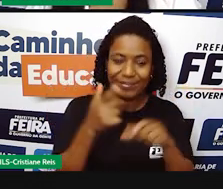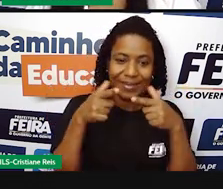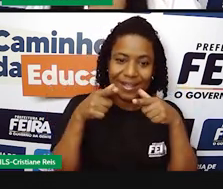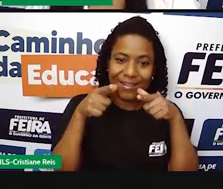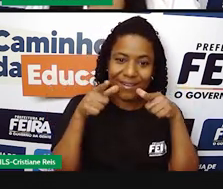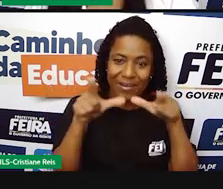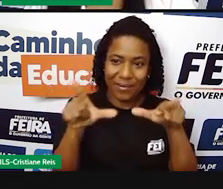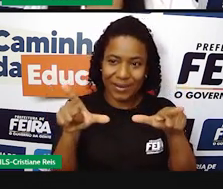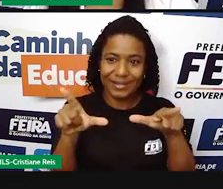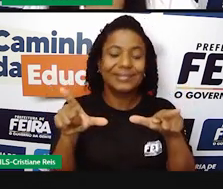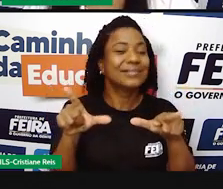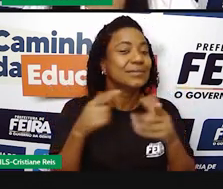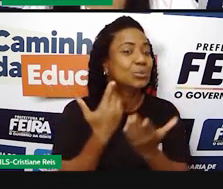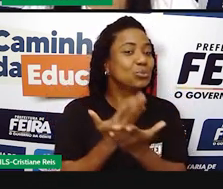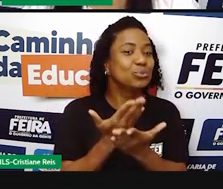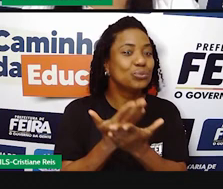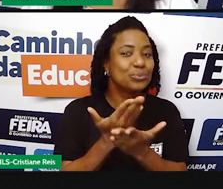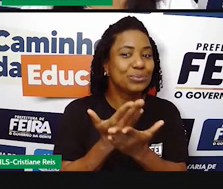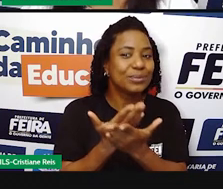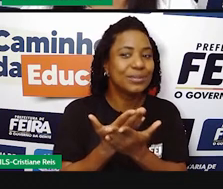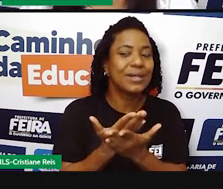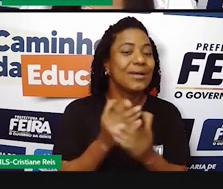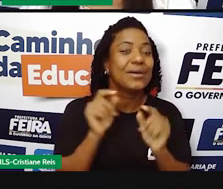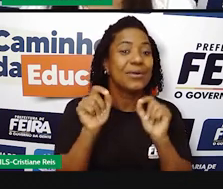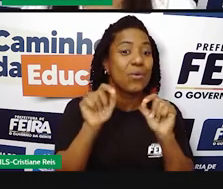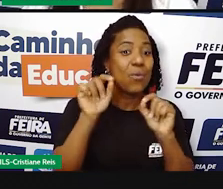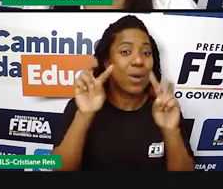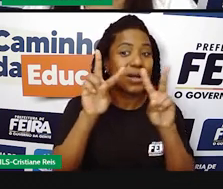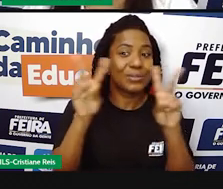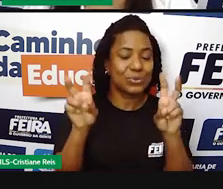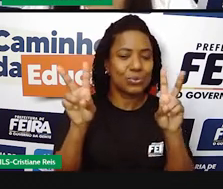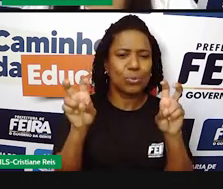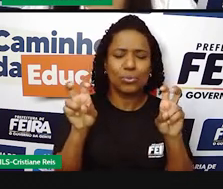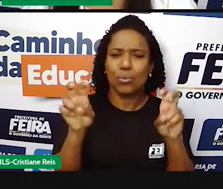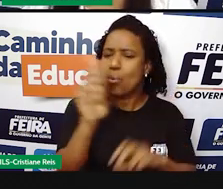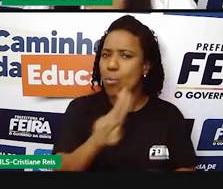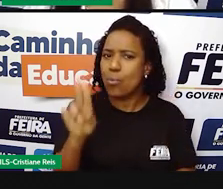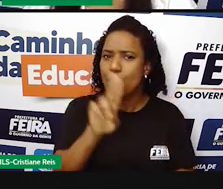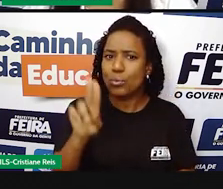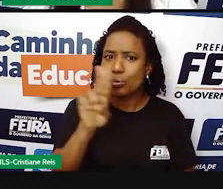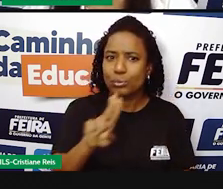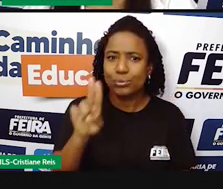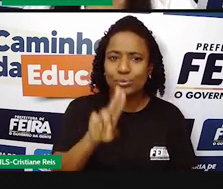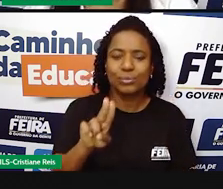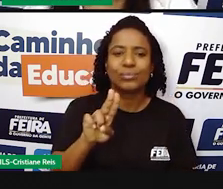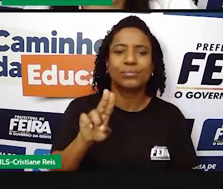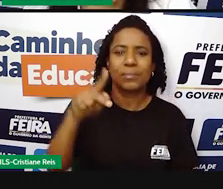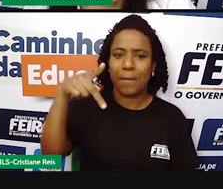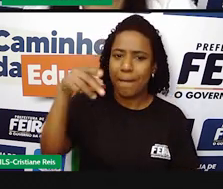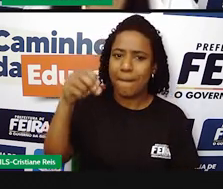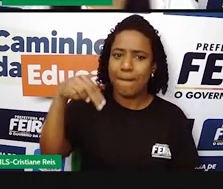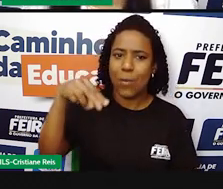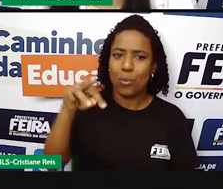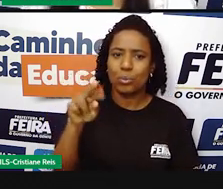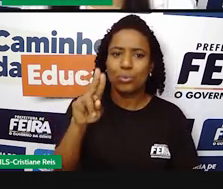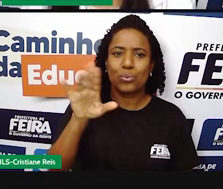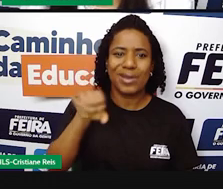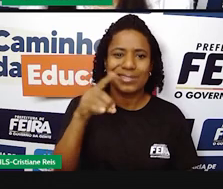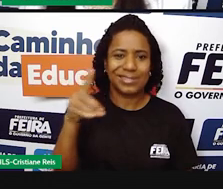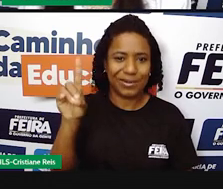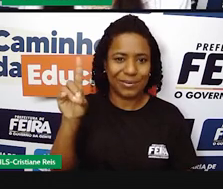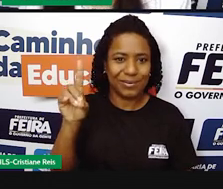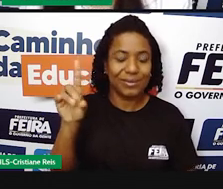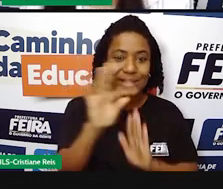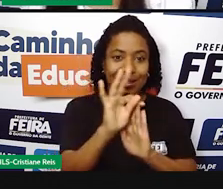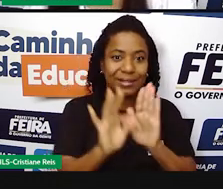aula de linguagens, nós vamos estudar sobre o uso da pontuação em textos jornalísticos. A gente